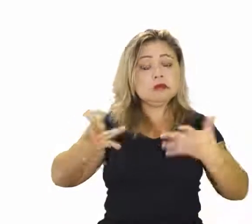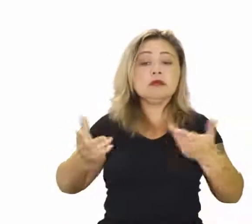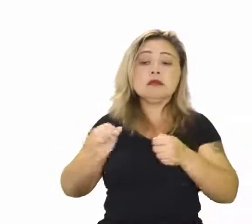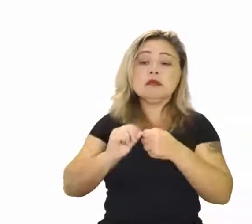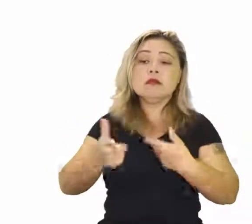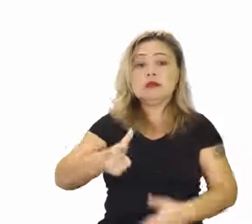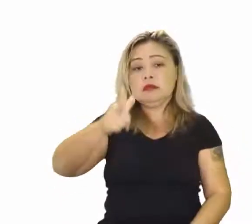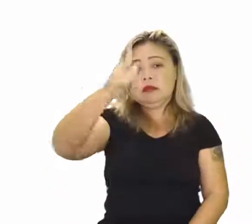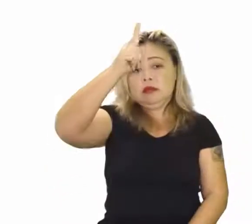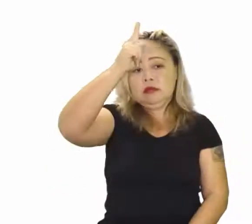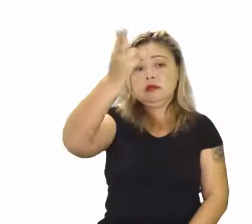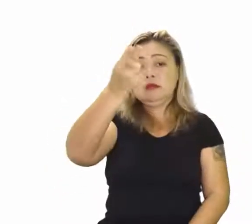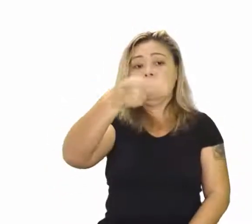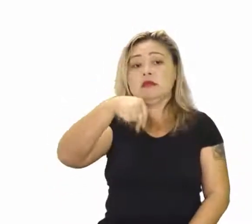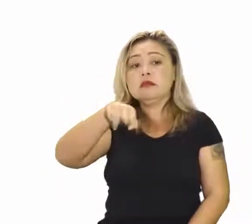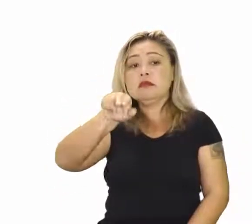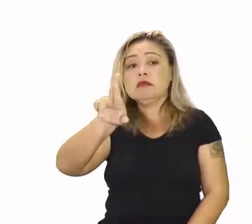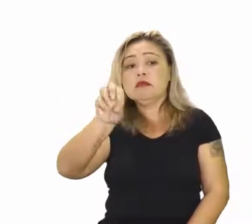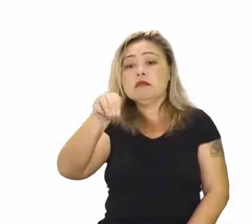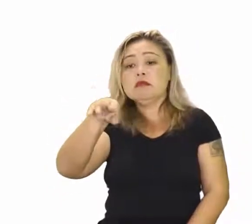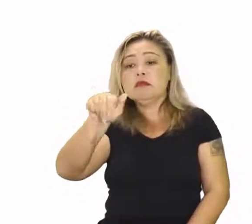um tribunal militar internacional.